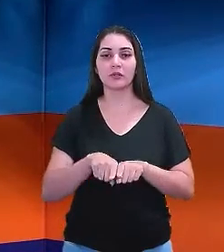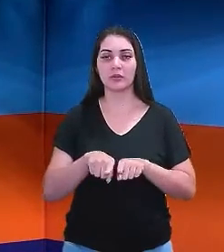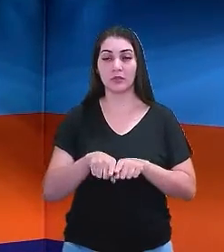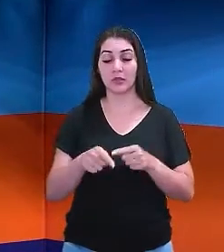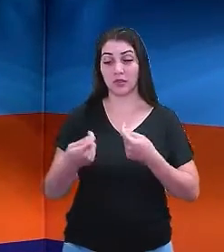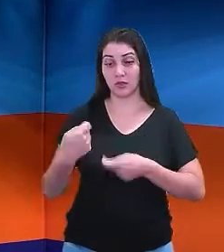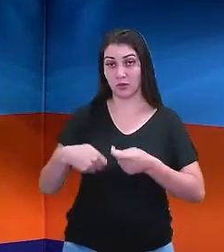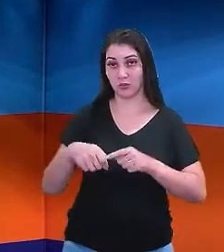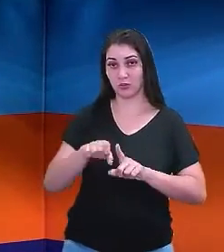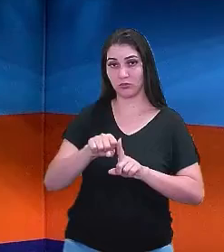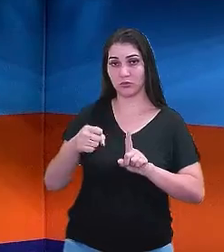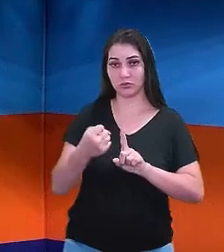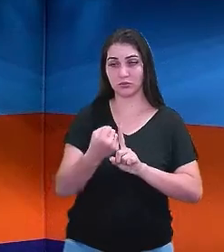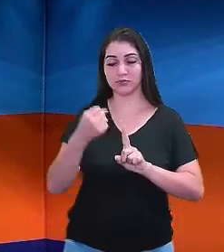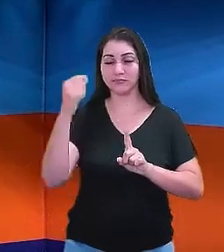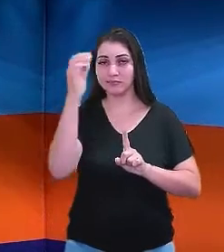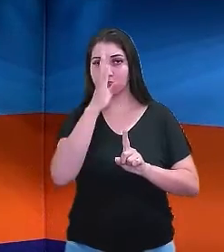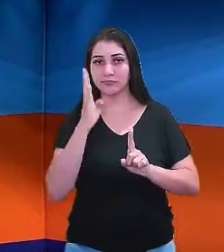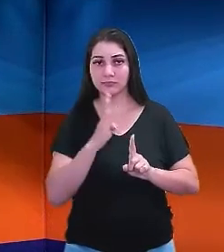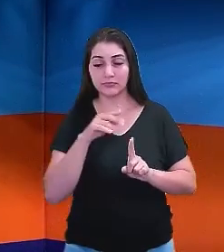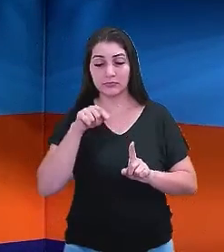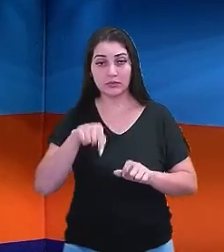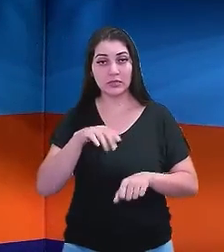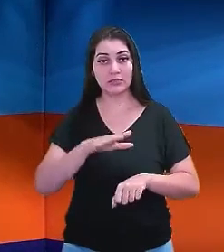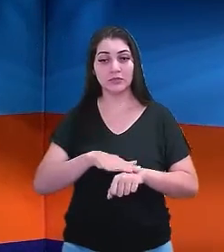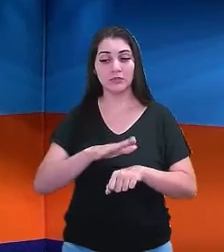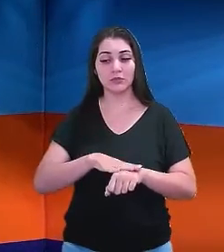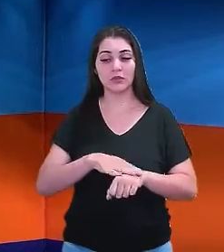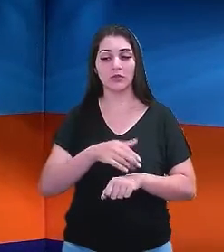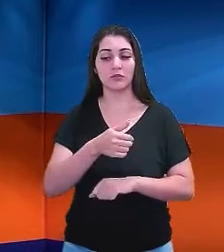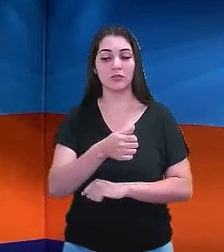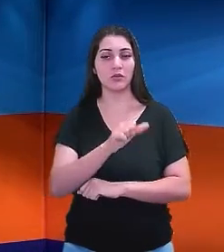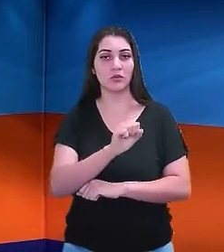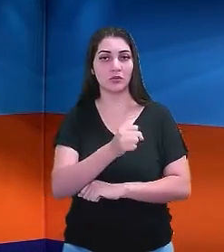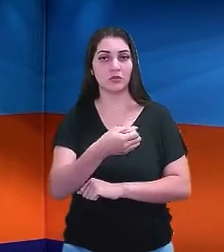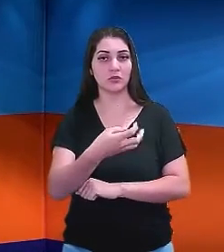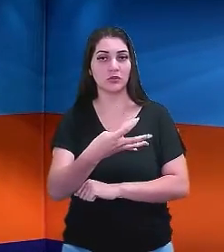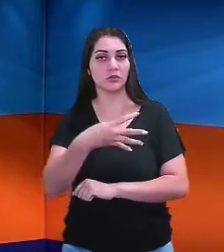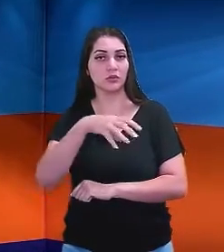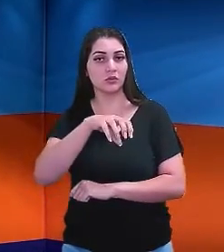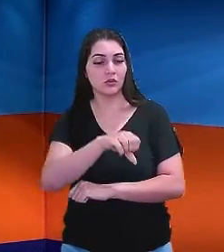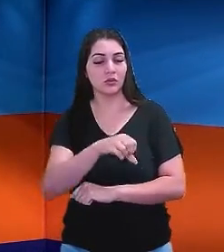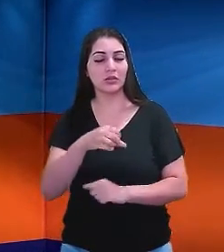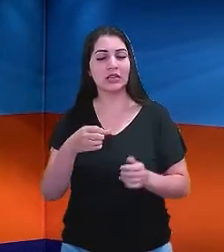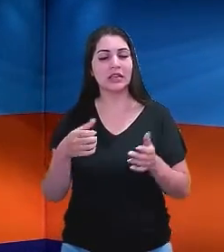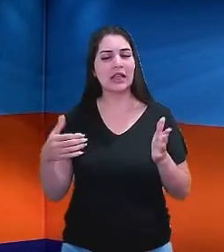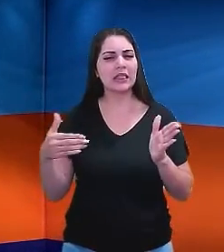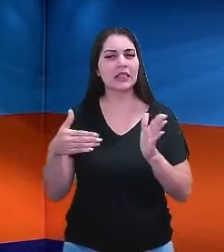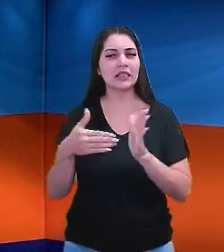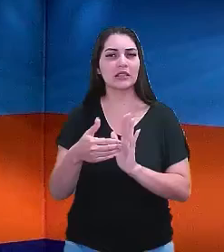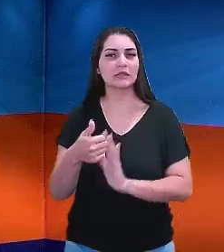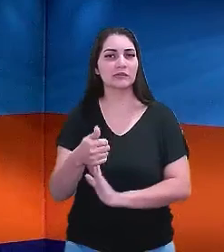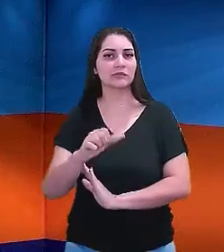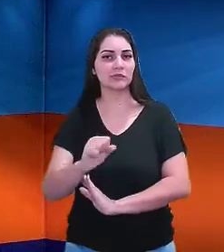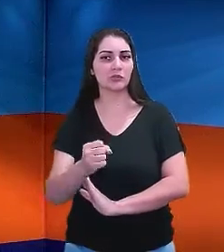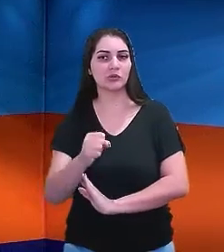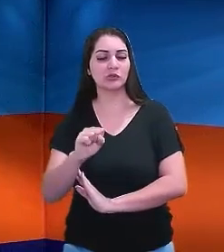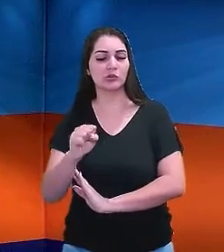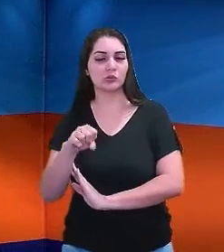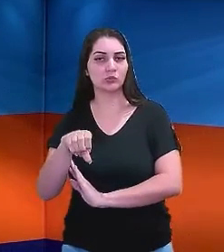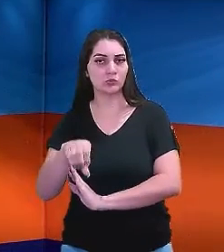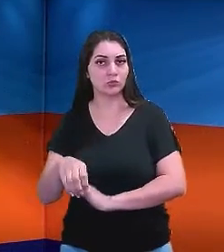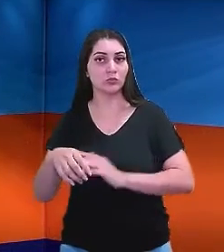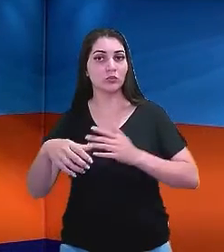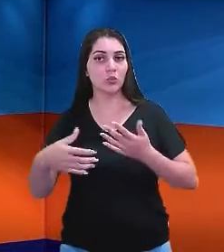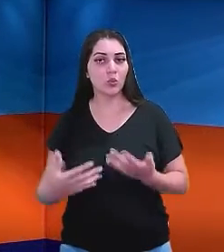econômicos da sociedade brasileira nesse período de 1849 até 1889,